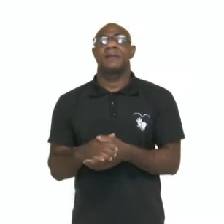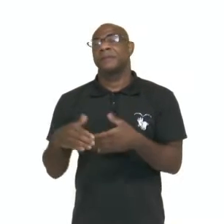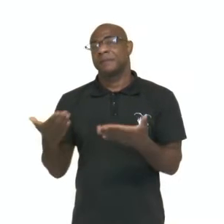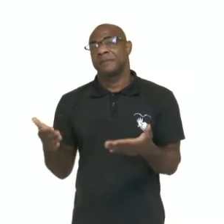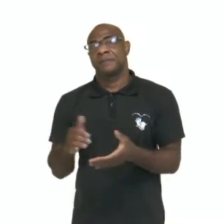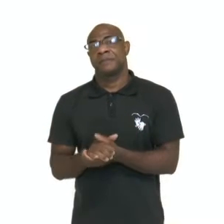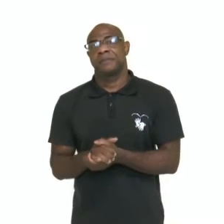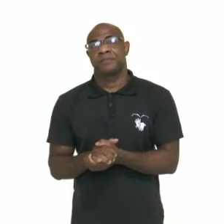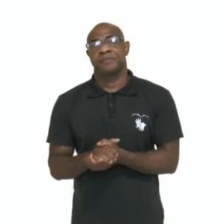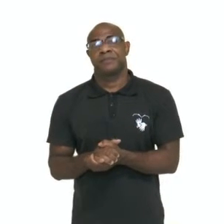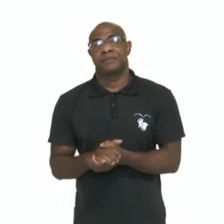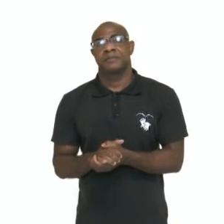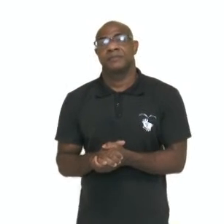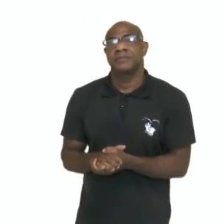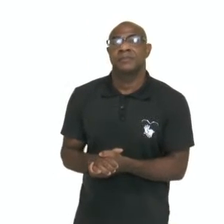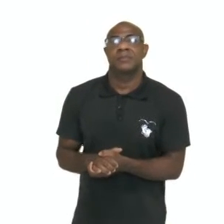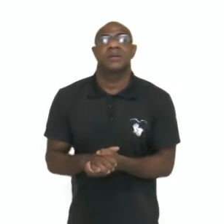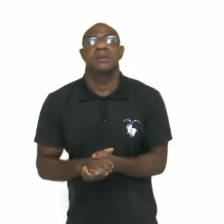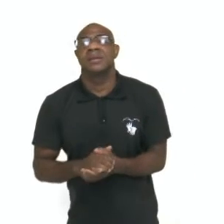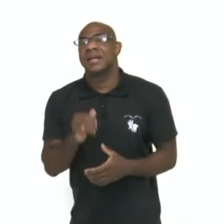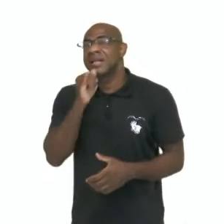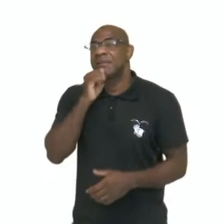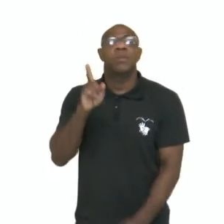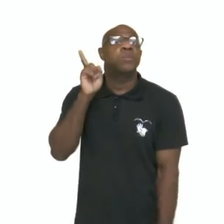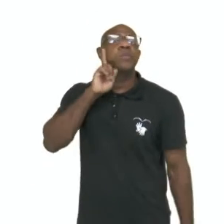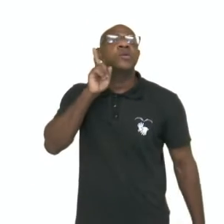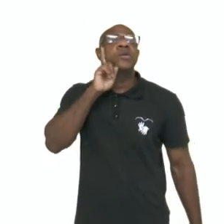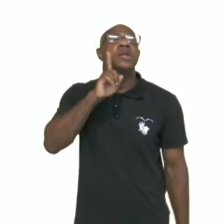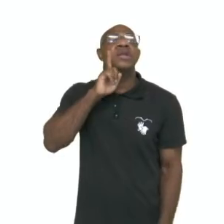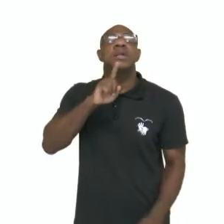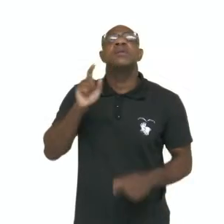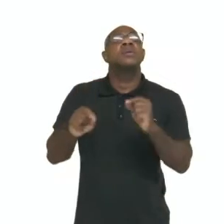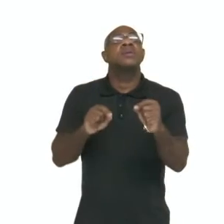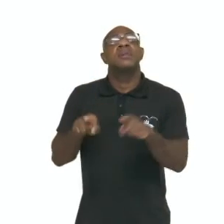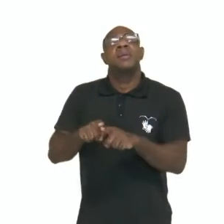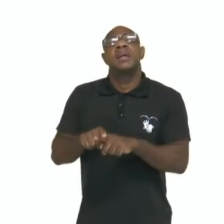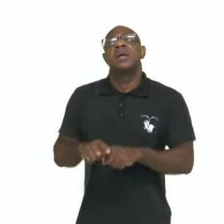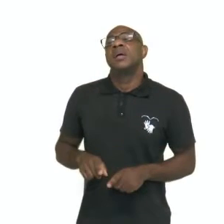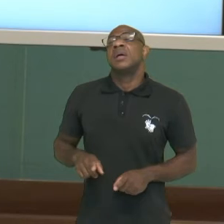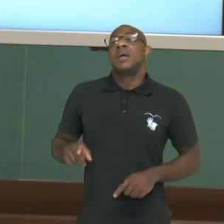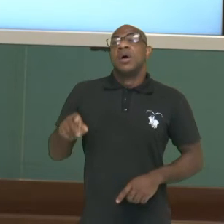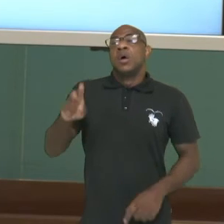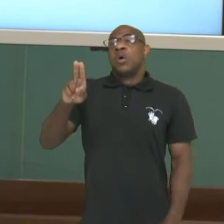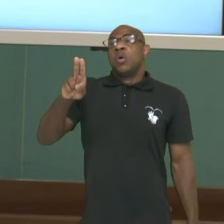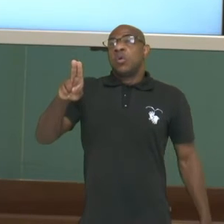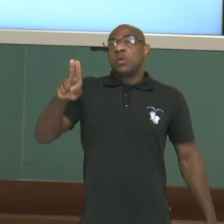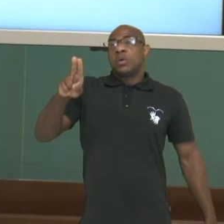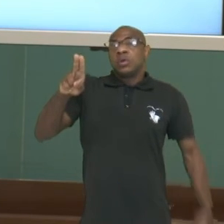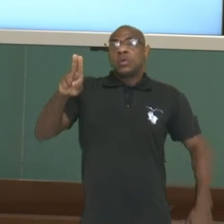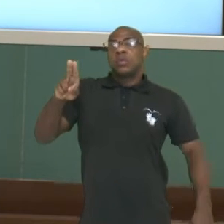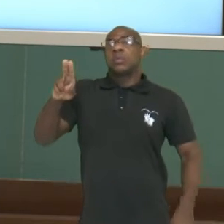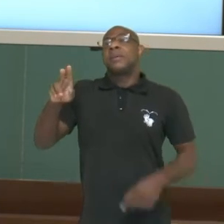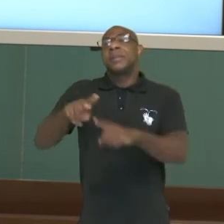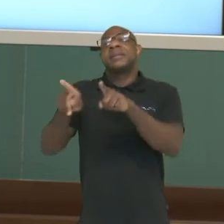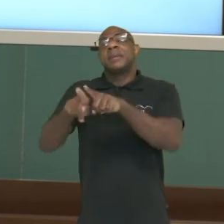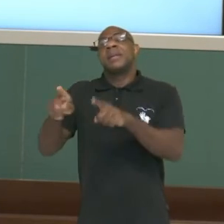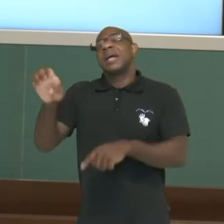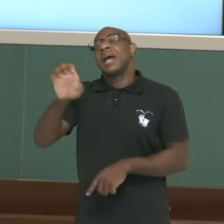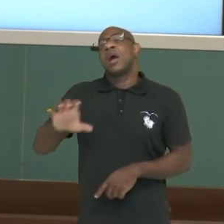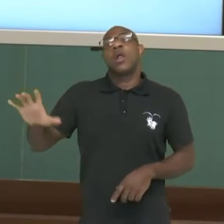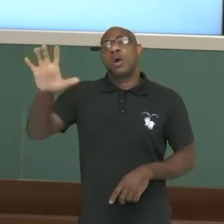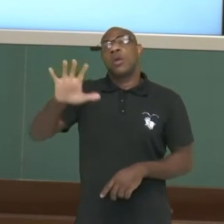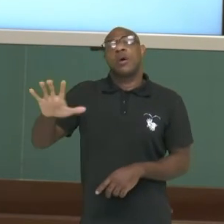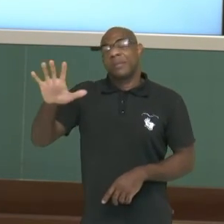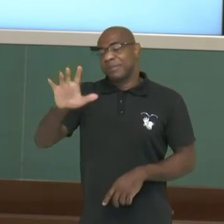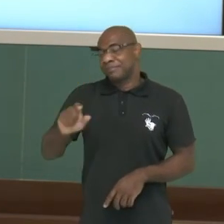são contestadas, por exemplo, pelos Estados Unidos e pela União Europeia, que é um grupo de países da Europa,